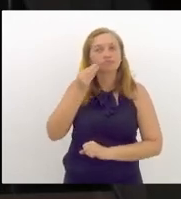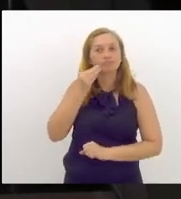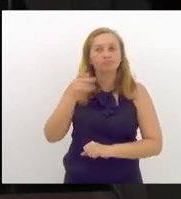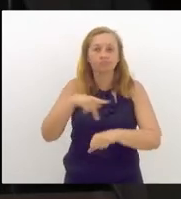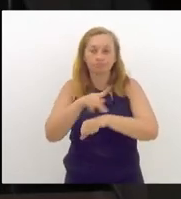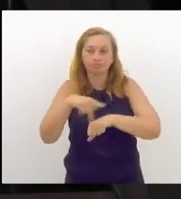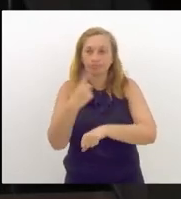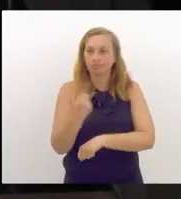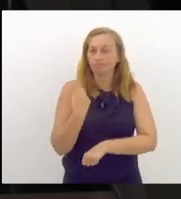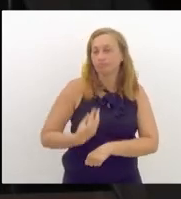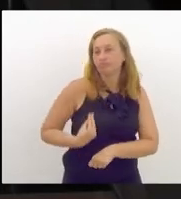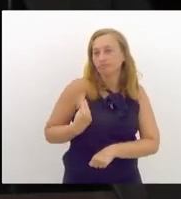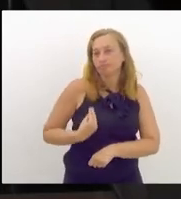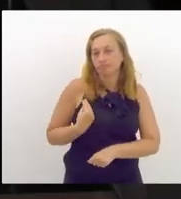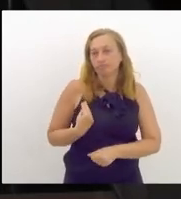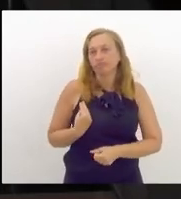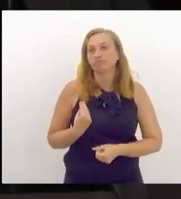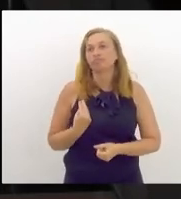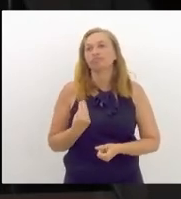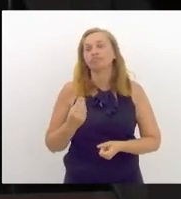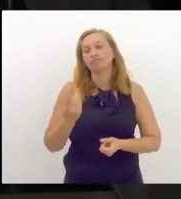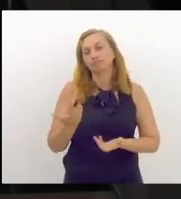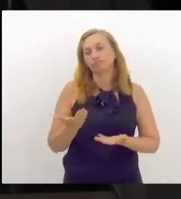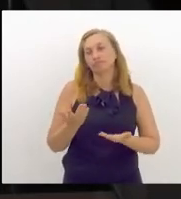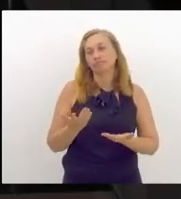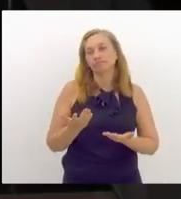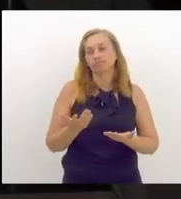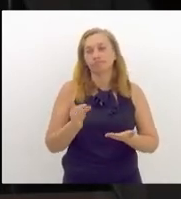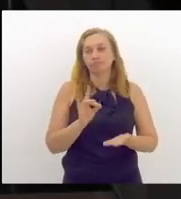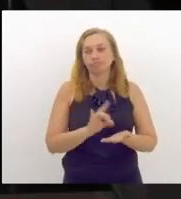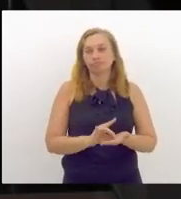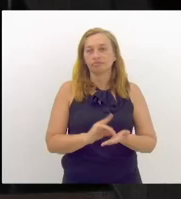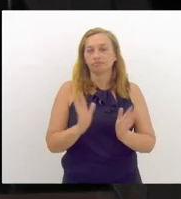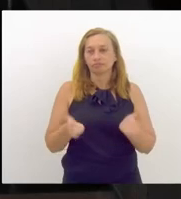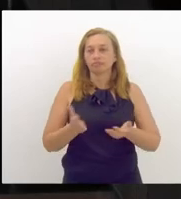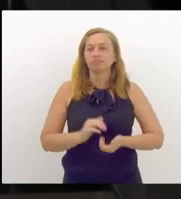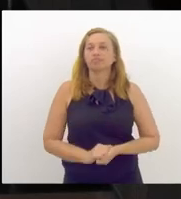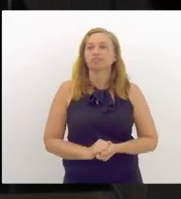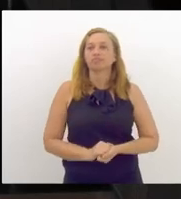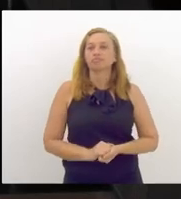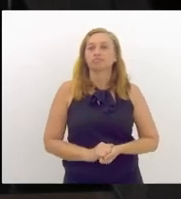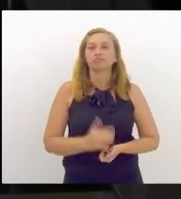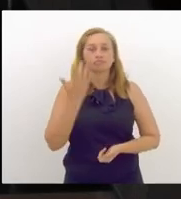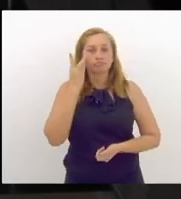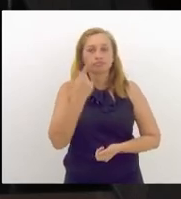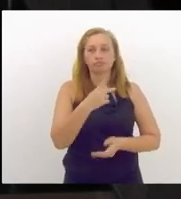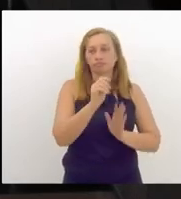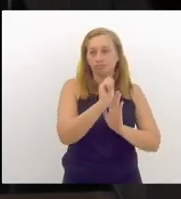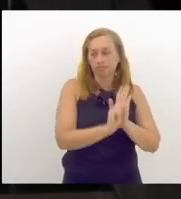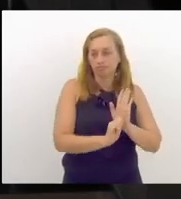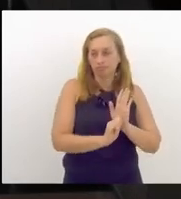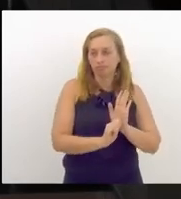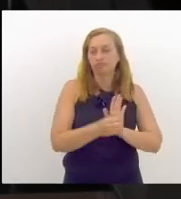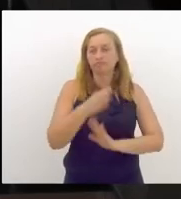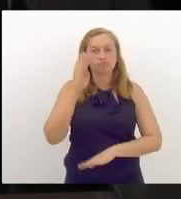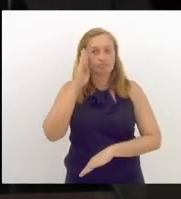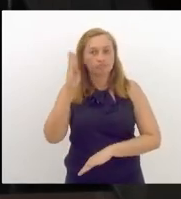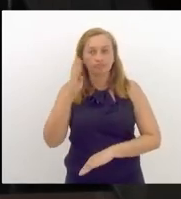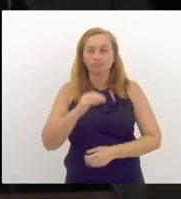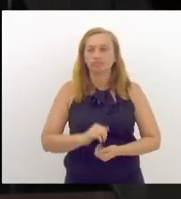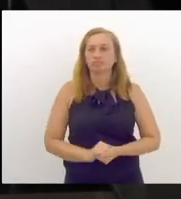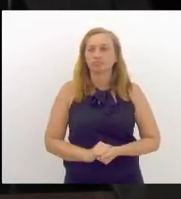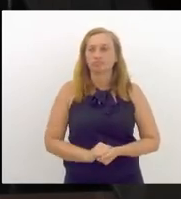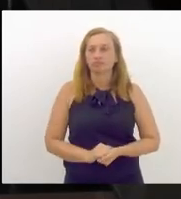é o país que a gente vive é e cenário em que a gente tá agora e eu acho que esse seu relatório vai ser Fundamental